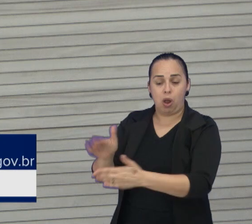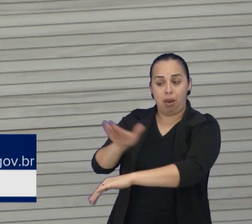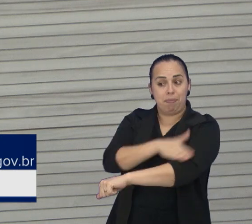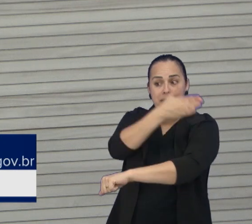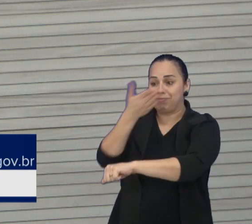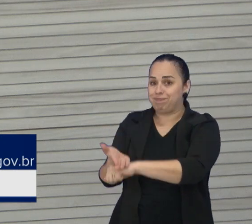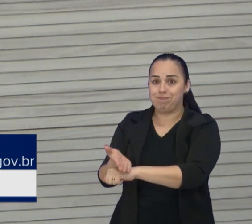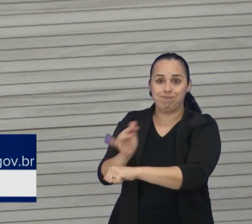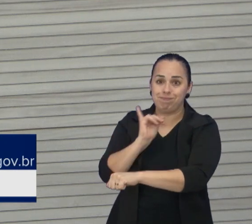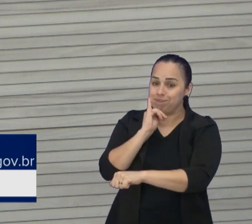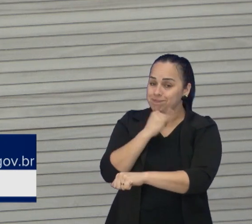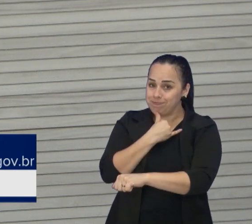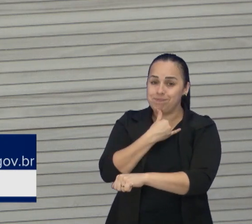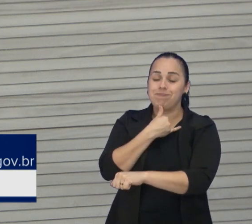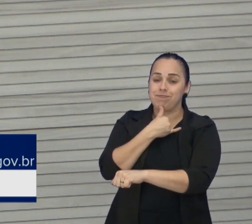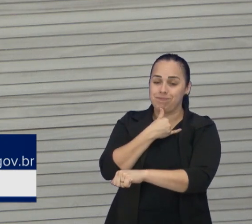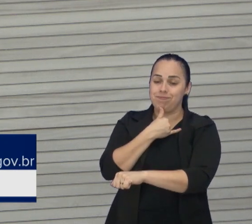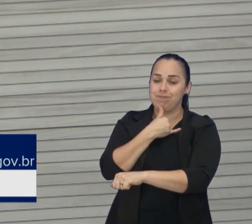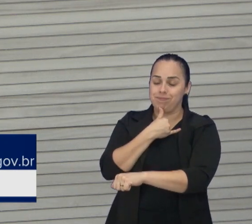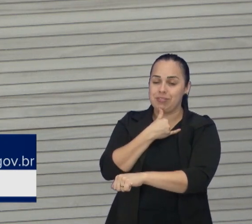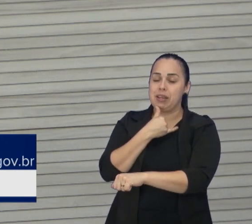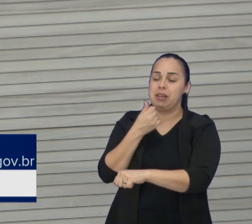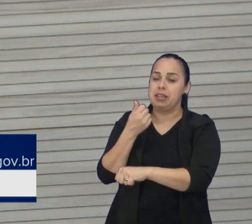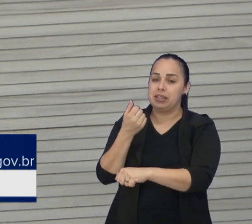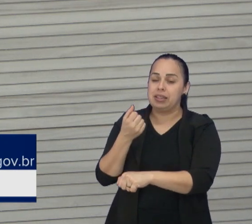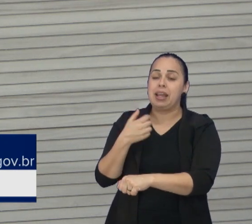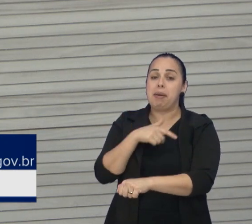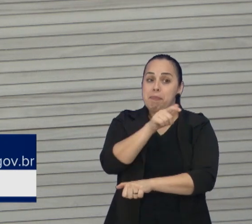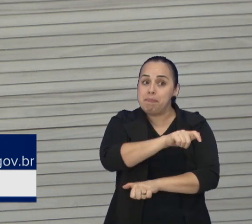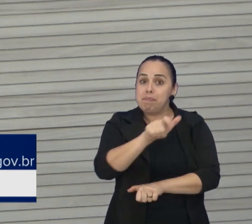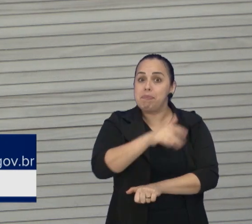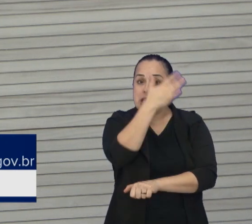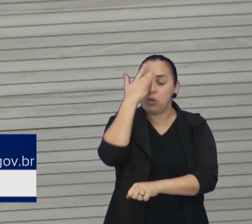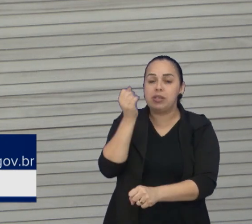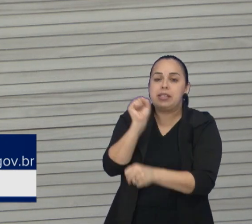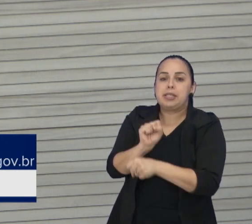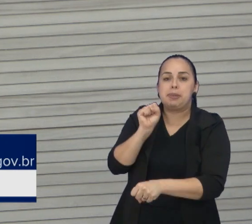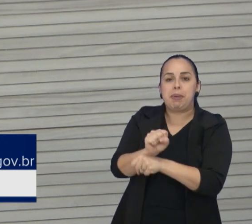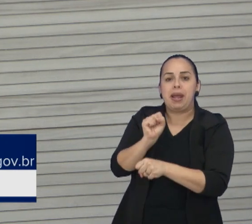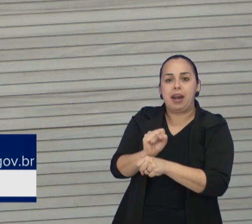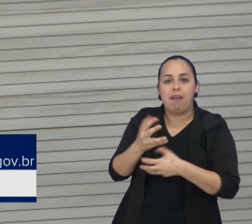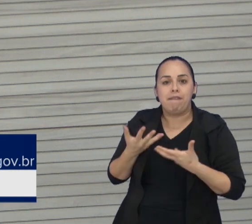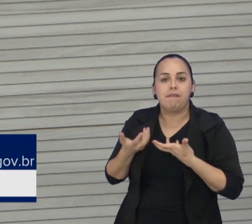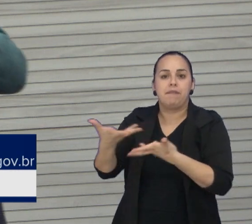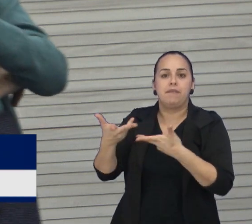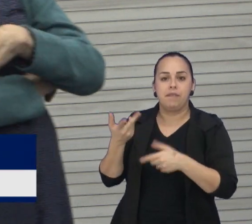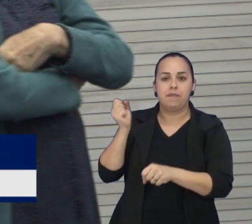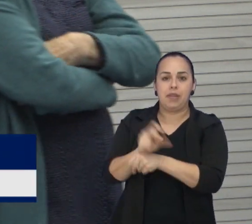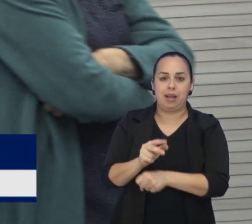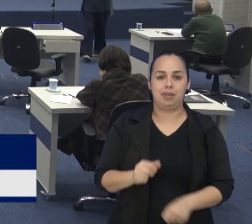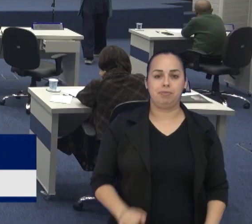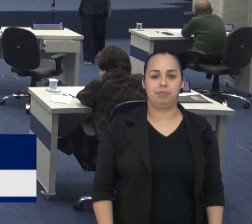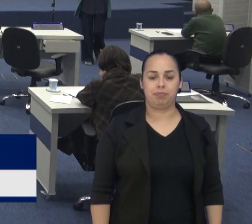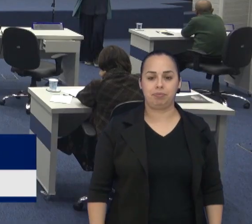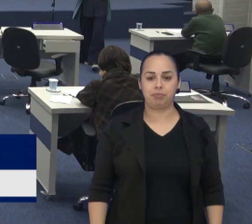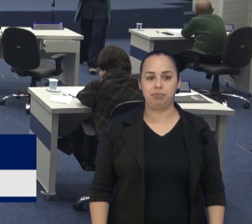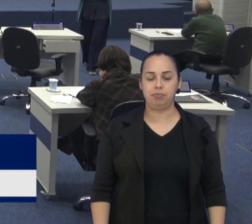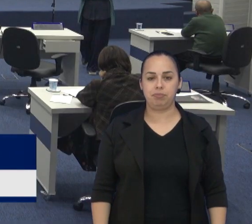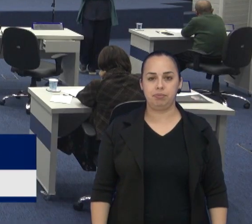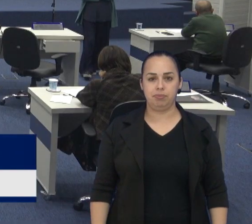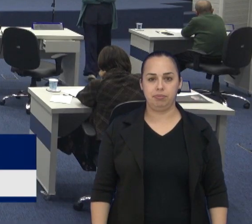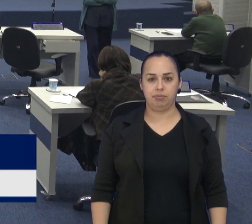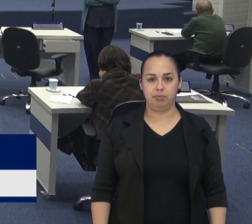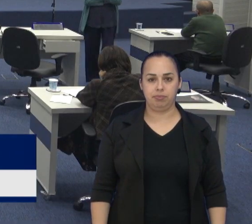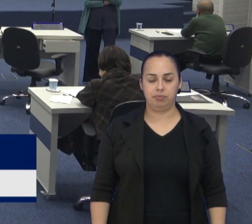integral, infelizmente, está com uma demanda e só se consegue através do Ministério Público.